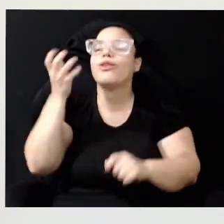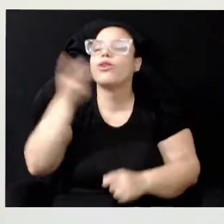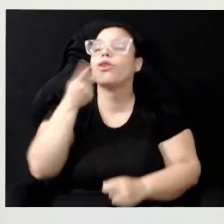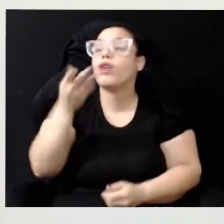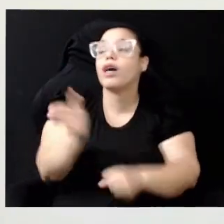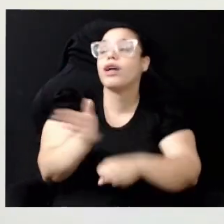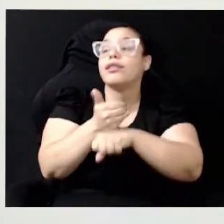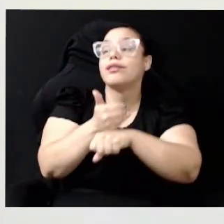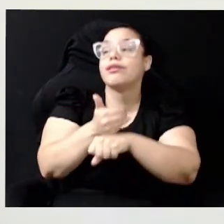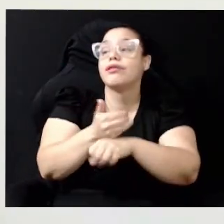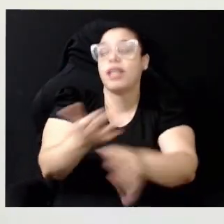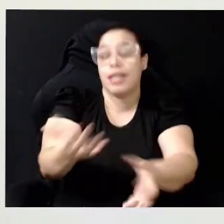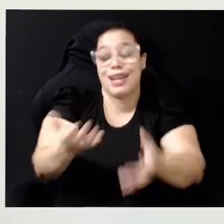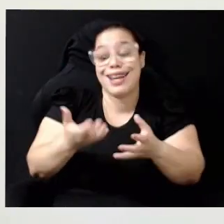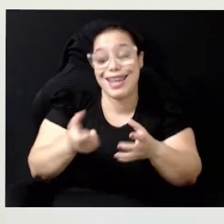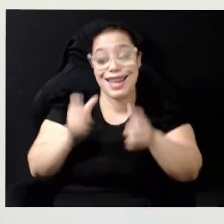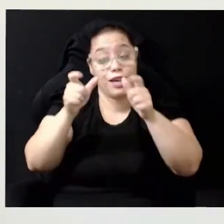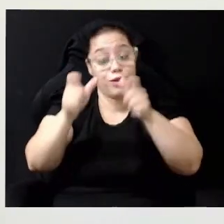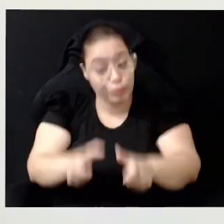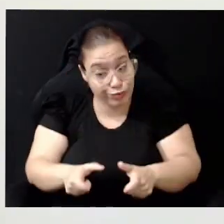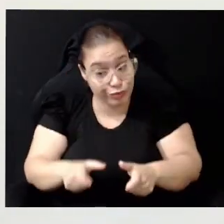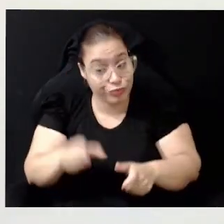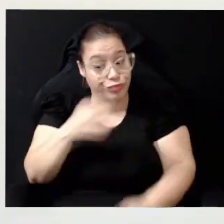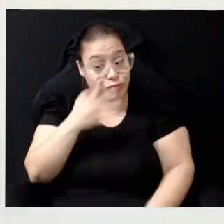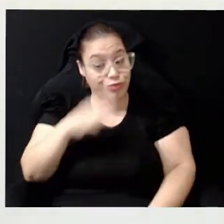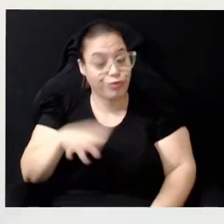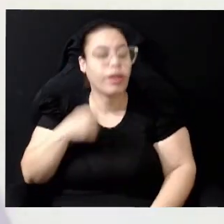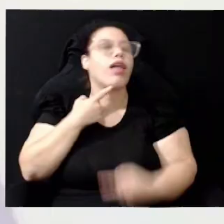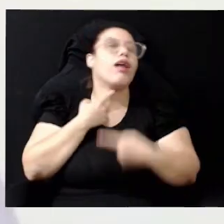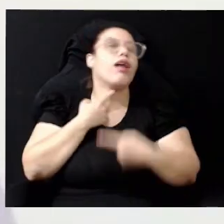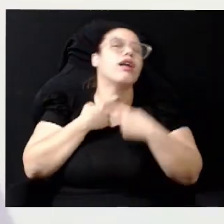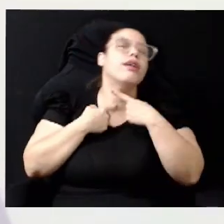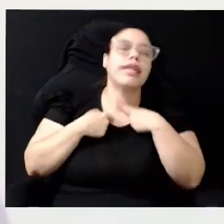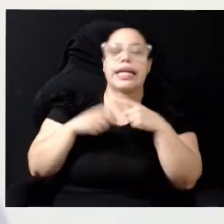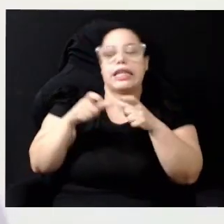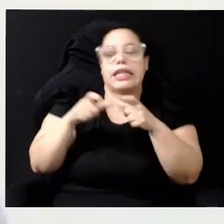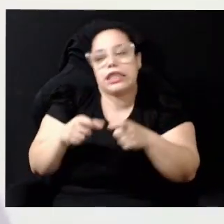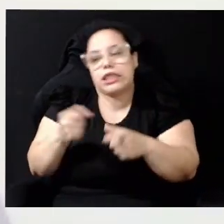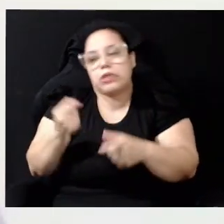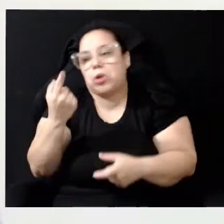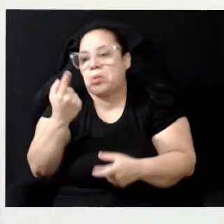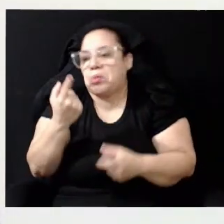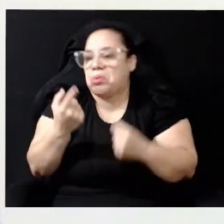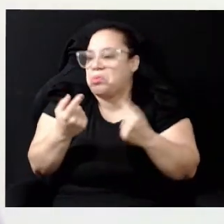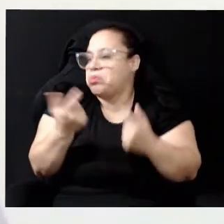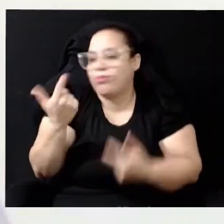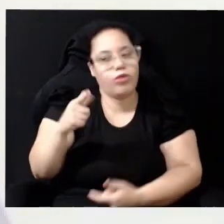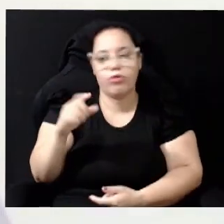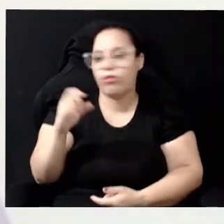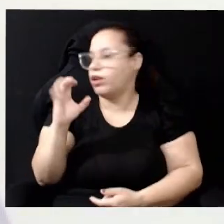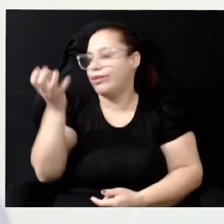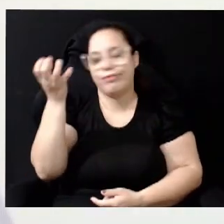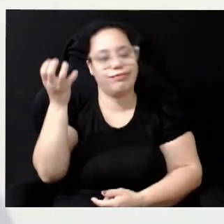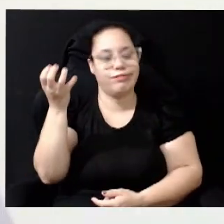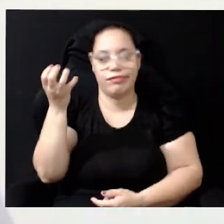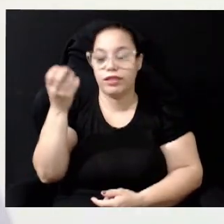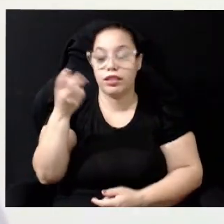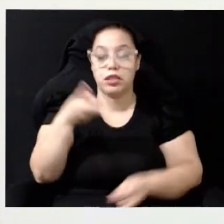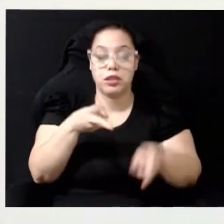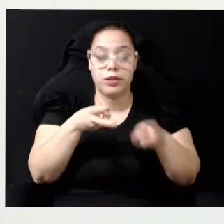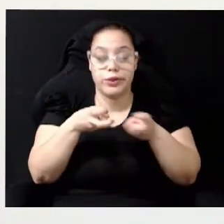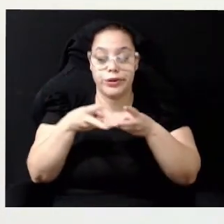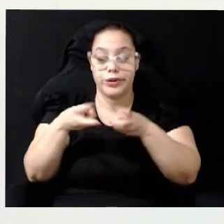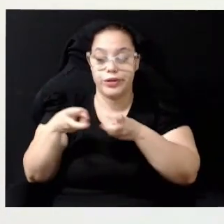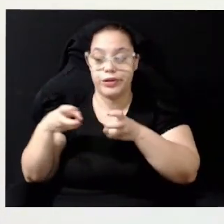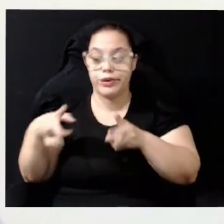ela quer alguma coisa, aquela criança, ela deseja algo, por algum motivo aquilo não vai acontecer. Ela percebe que está sendo